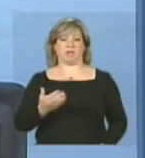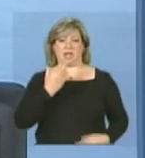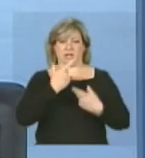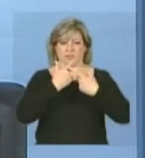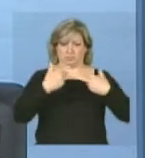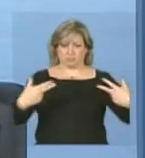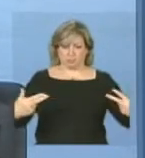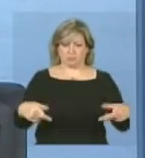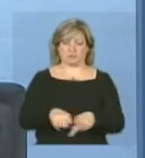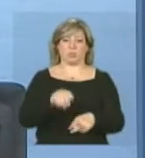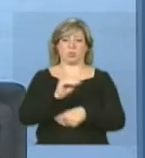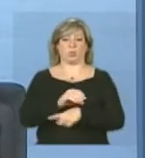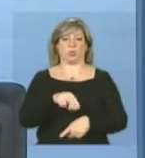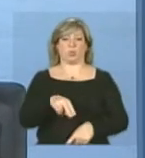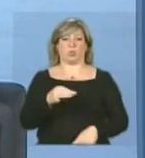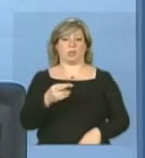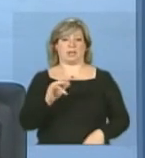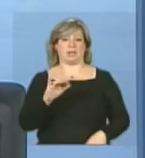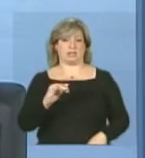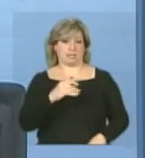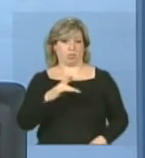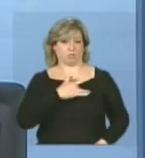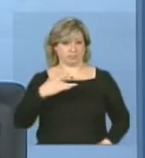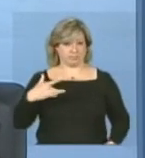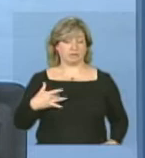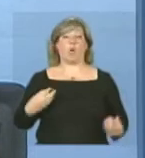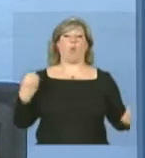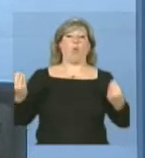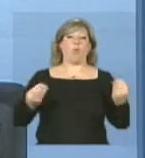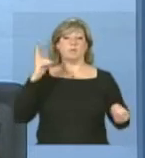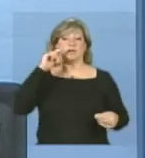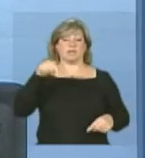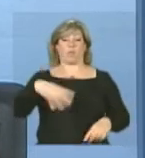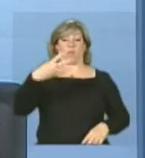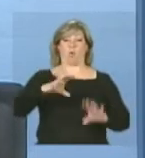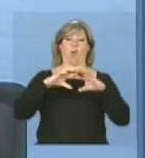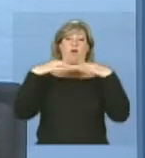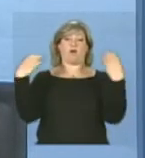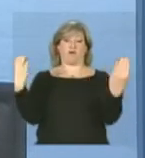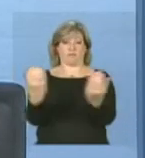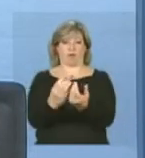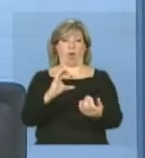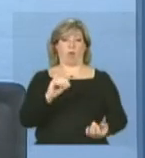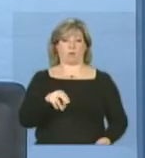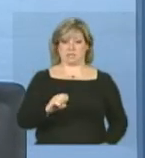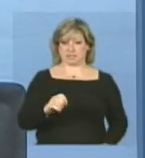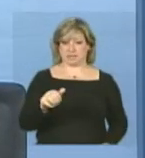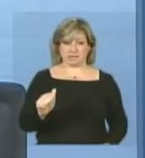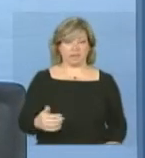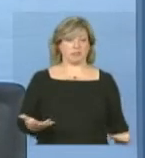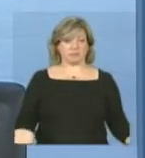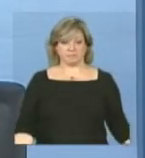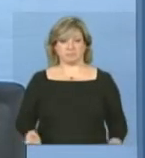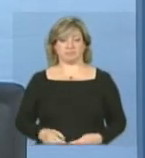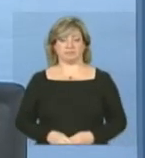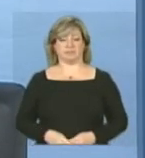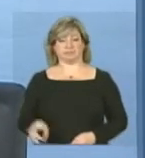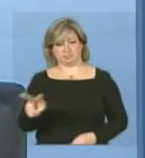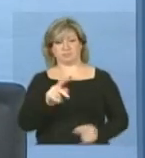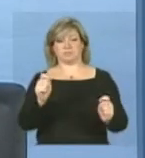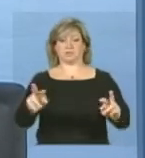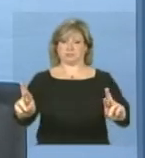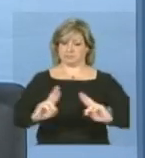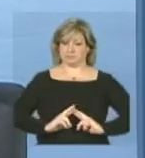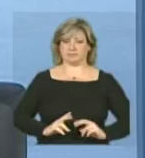de alimento e nutrição, né, no contexto da 4ª Conferência Nacional de Segurança Alimentar e Nutricional? Os dois podem me